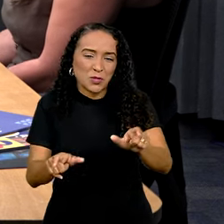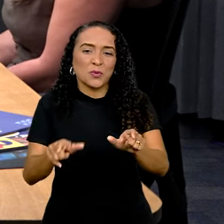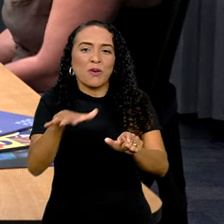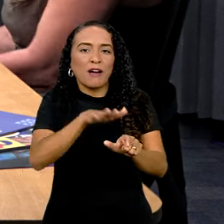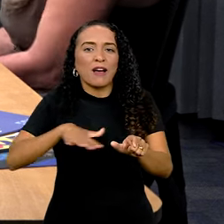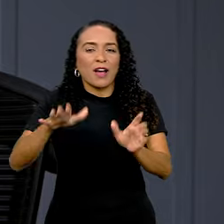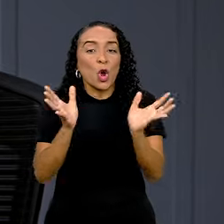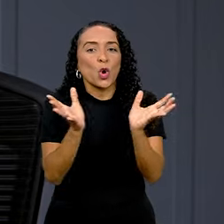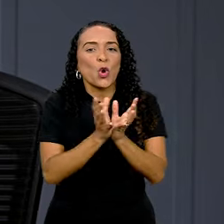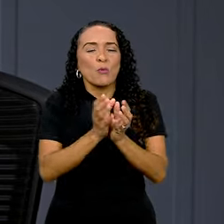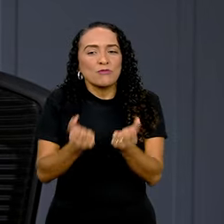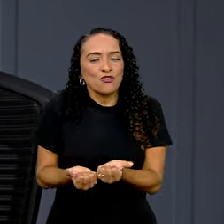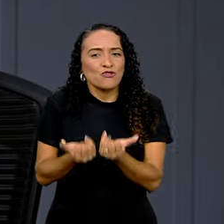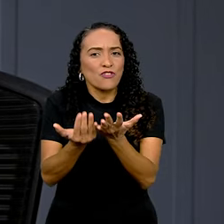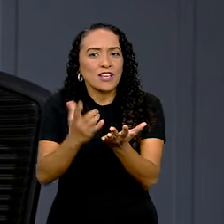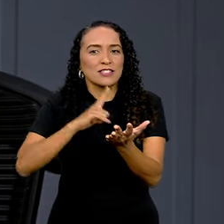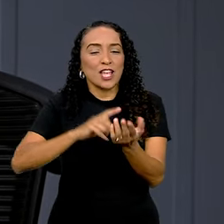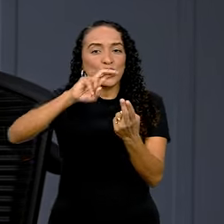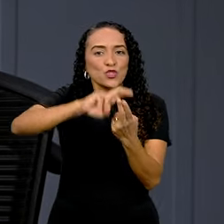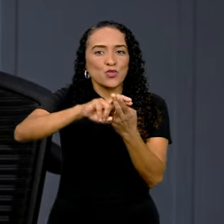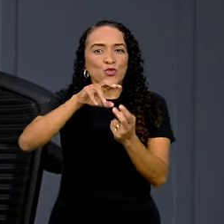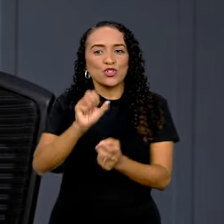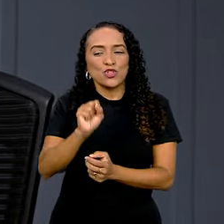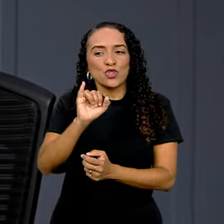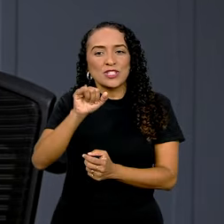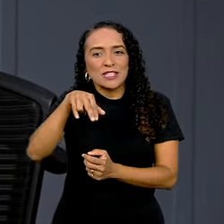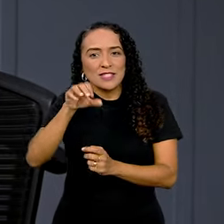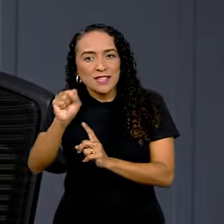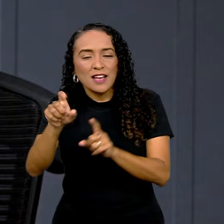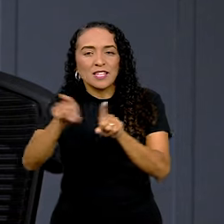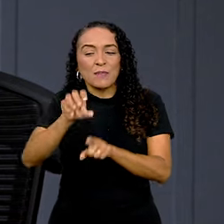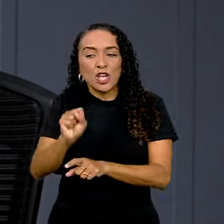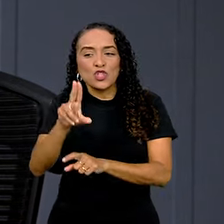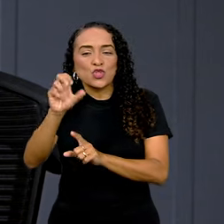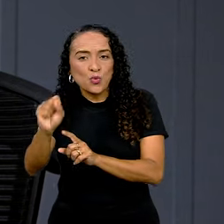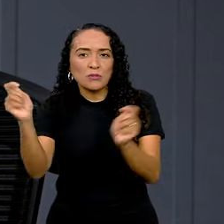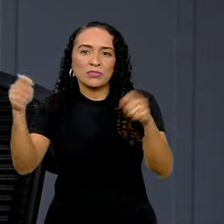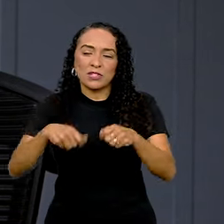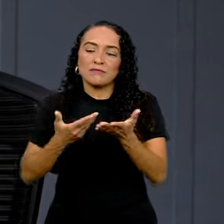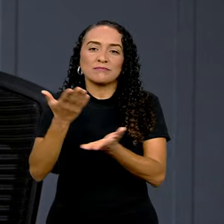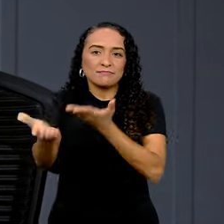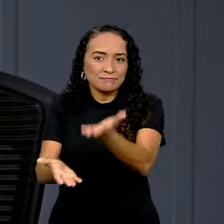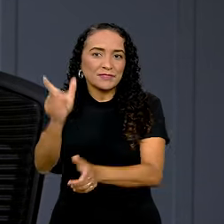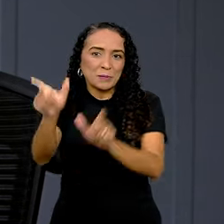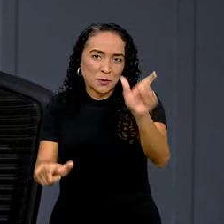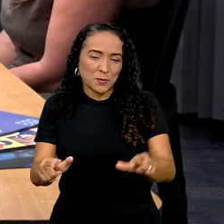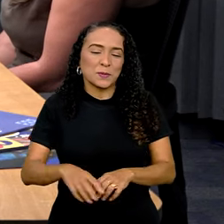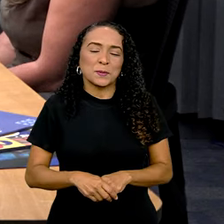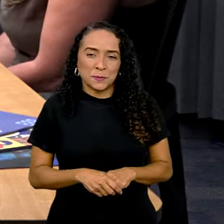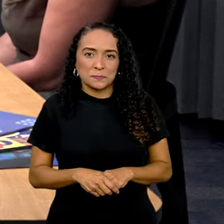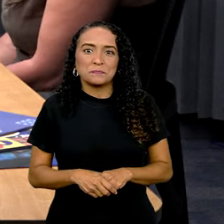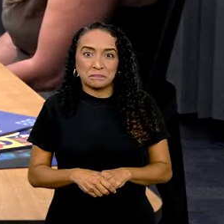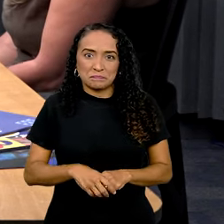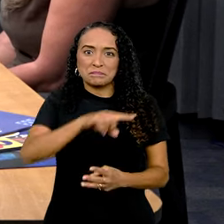a esse conjunto de ofertas que o SUS o suas e o sisan podem eh eh atender essa pessoa